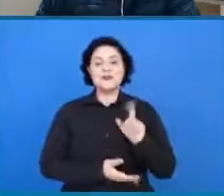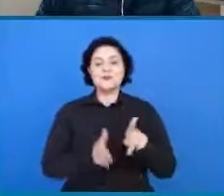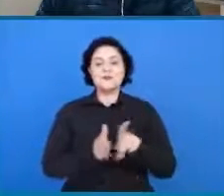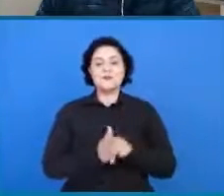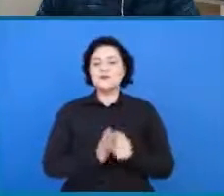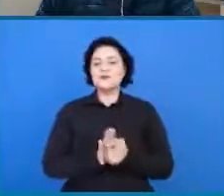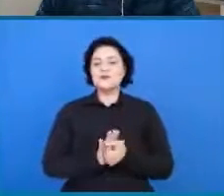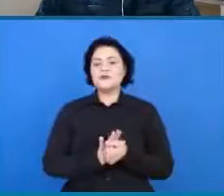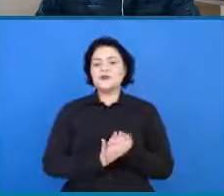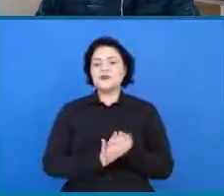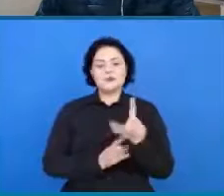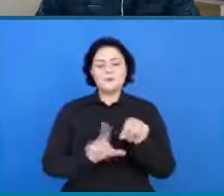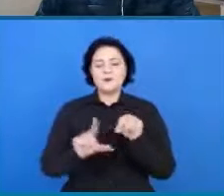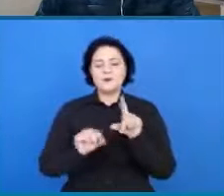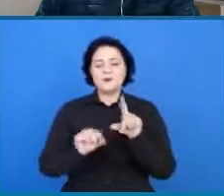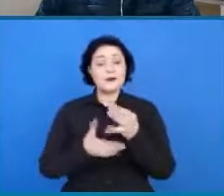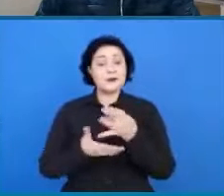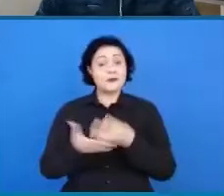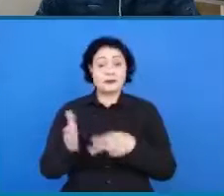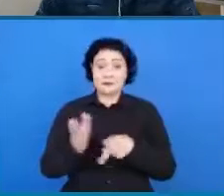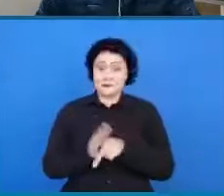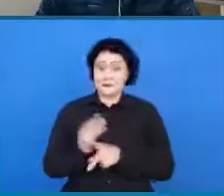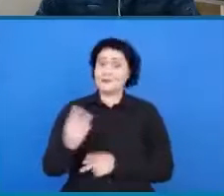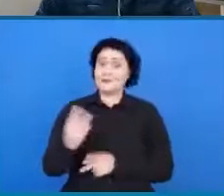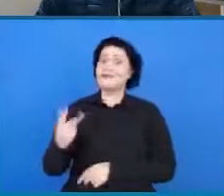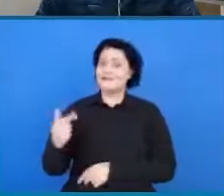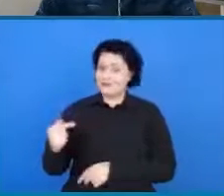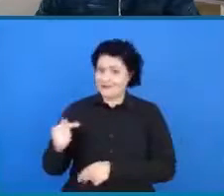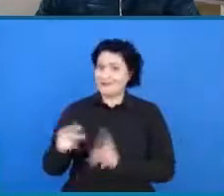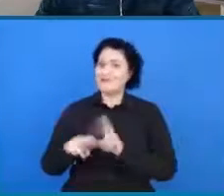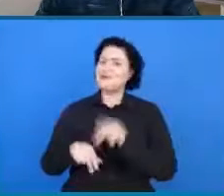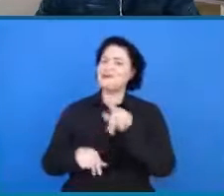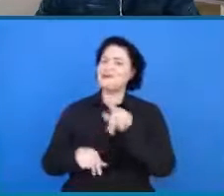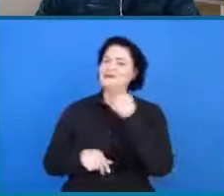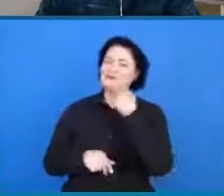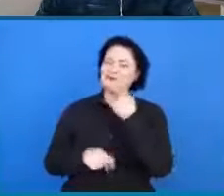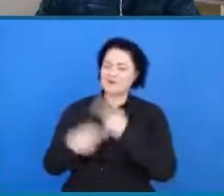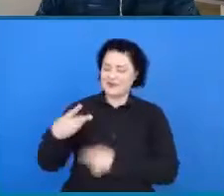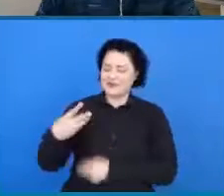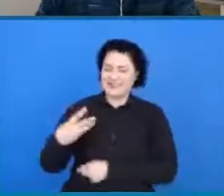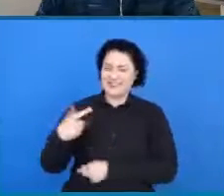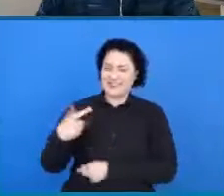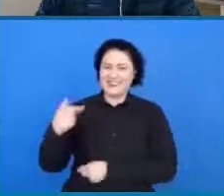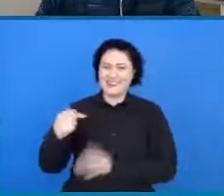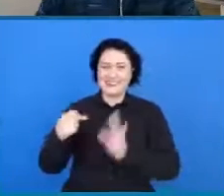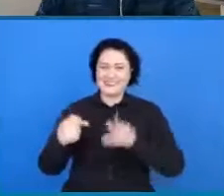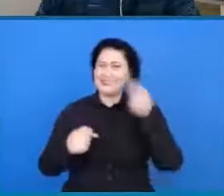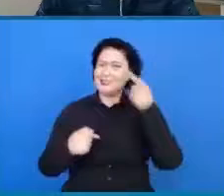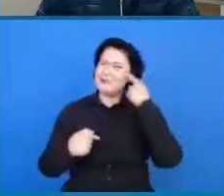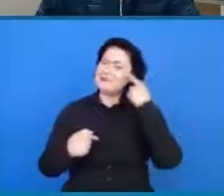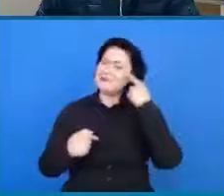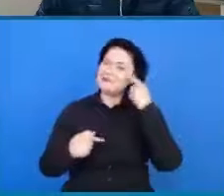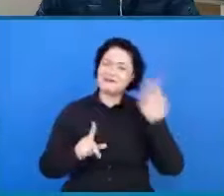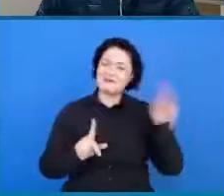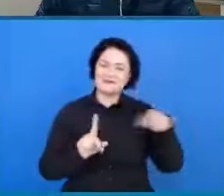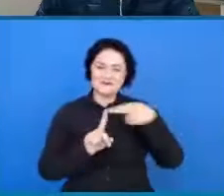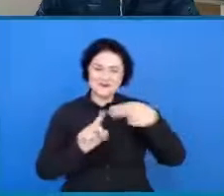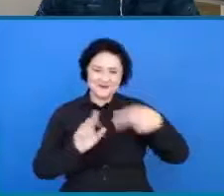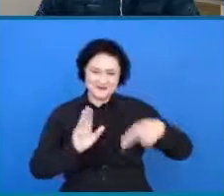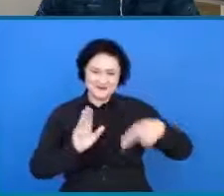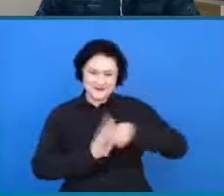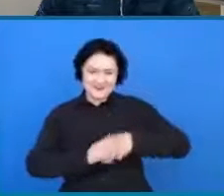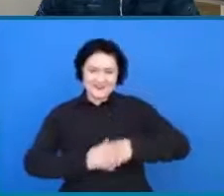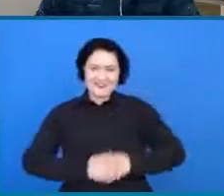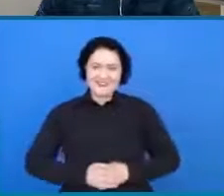computando selecionando o textos para o 37 por isso Possivelmente que você já se referiu ao